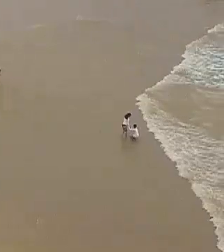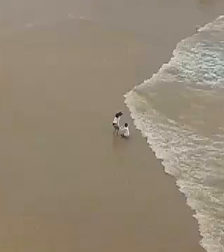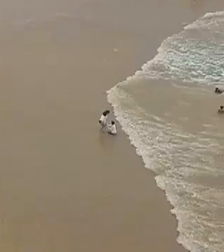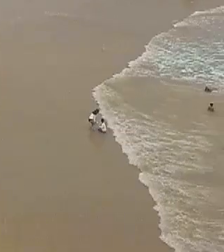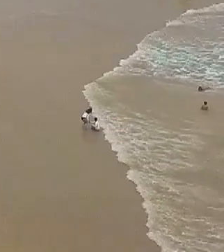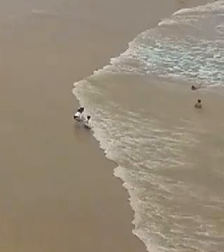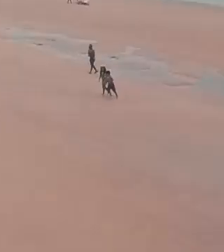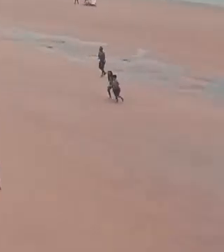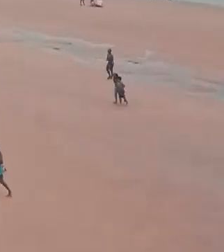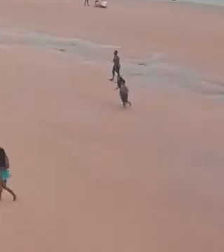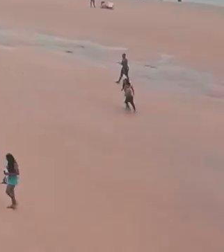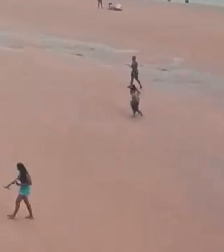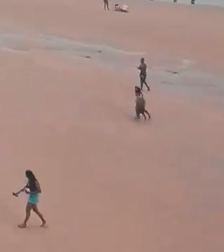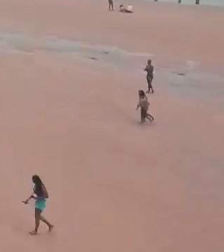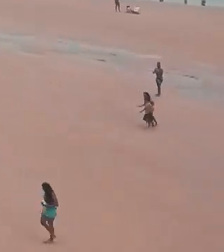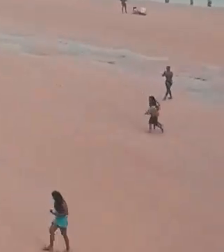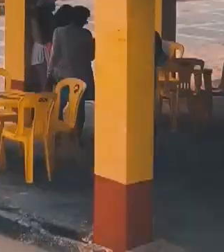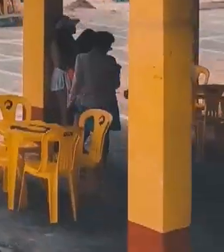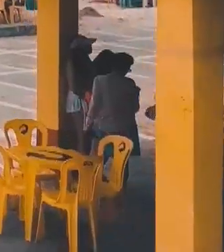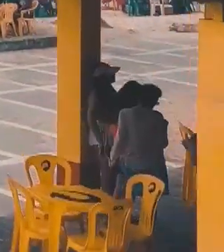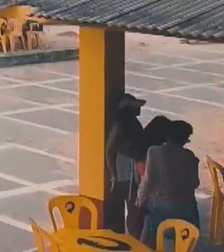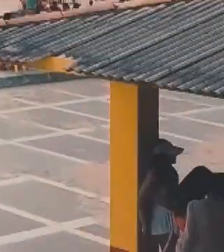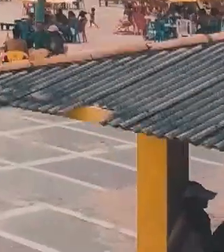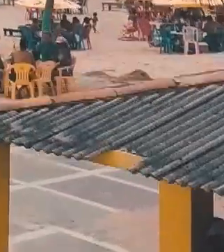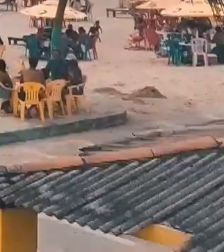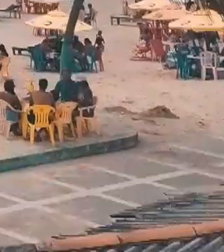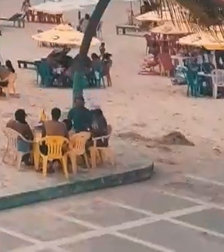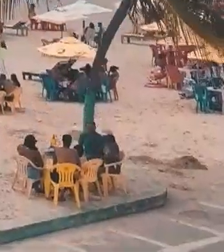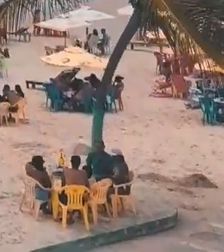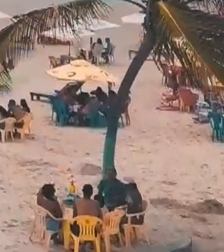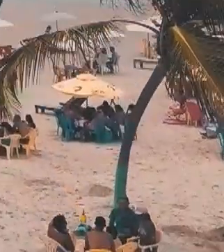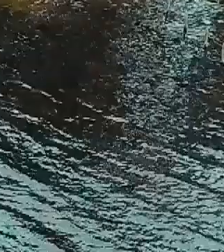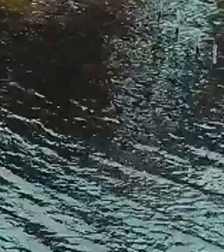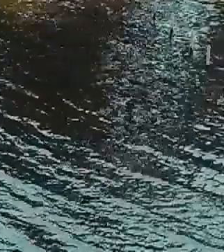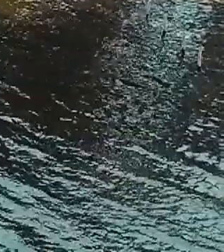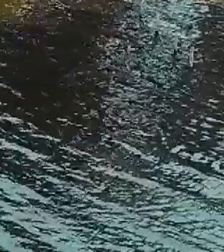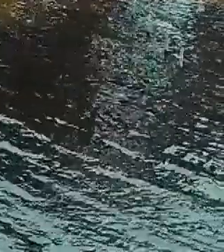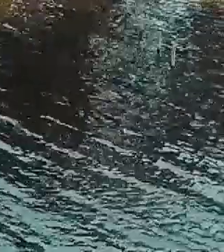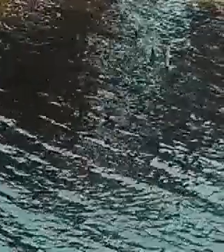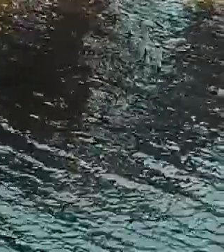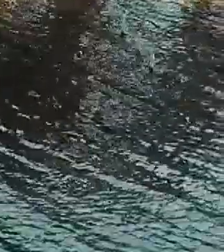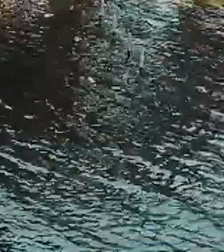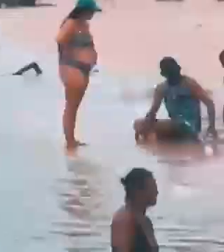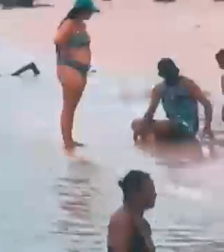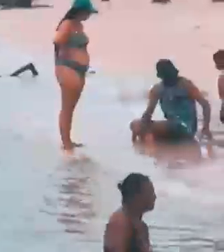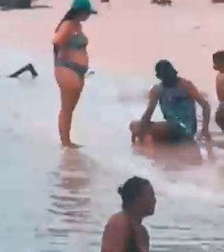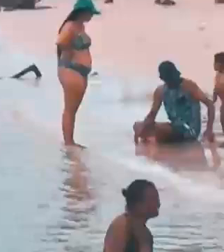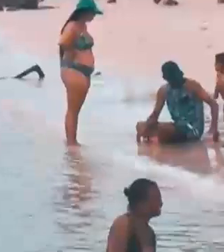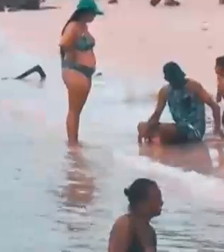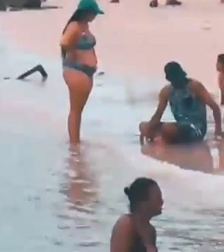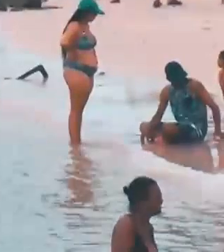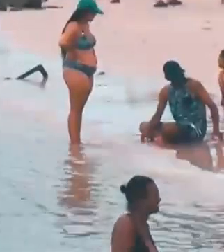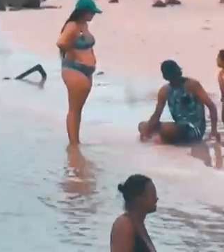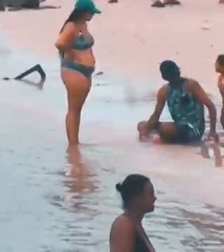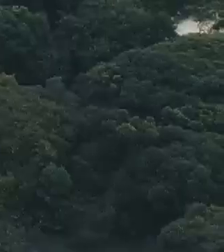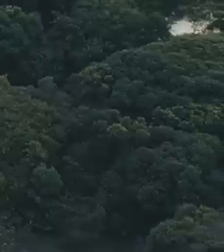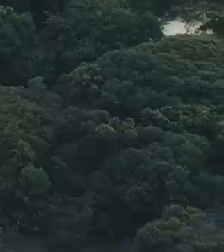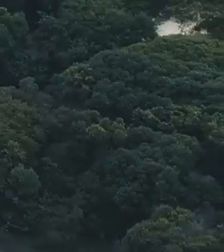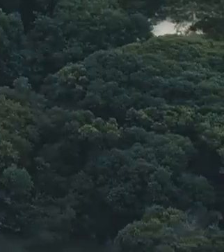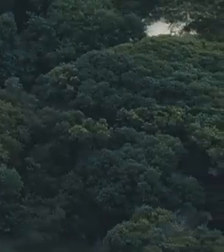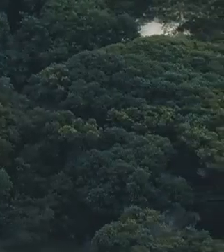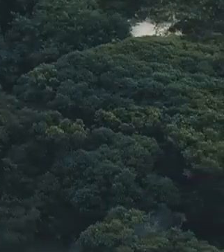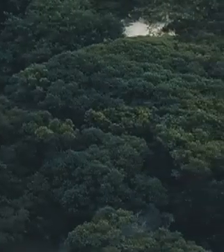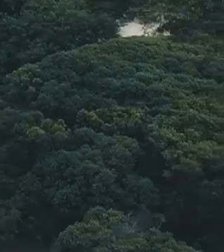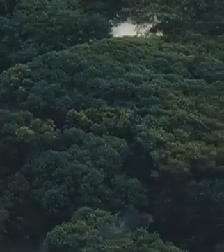uma lacuna no turismo da região. A Lei de Zoneamento Costeiro promove o desenvolvimento socioeconômico com